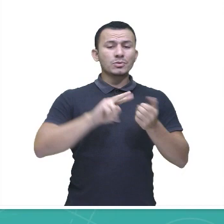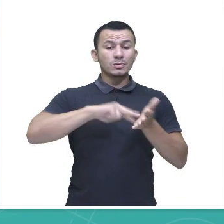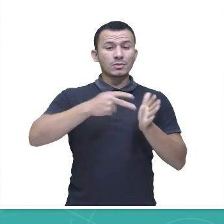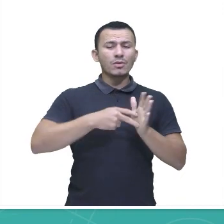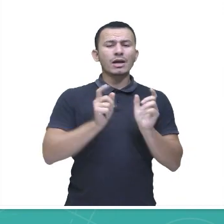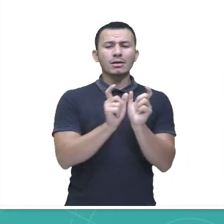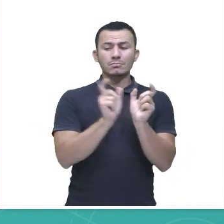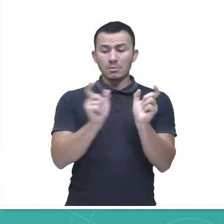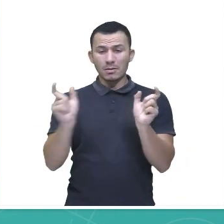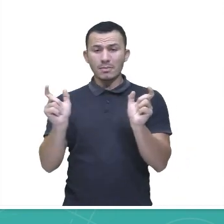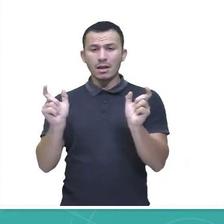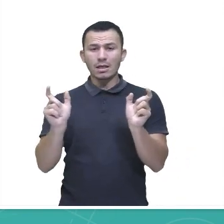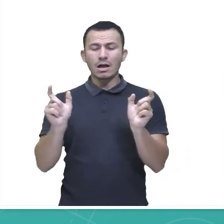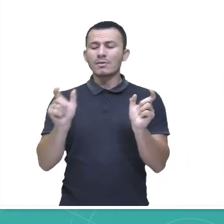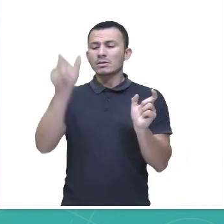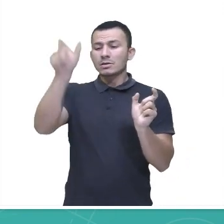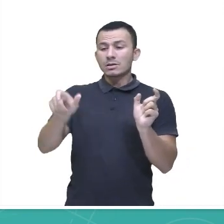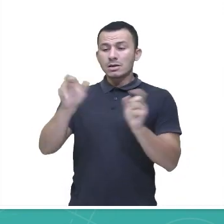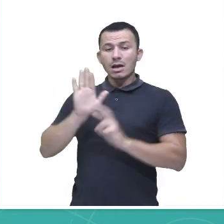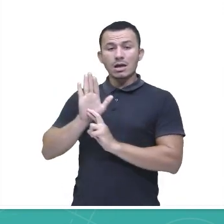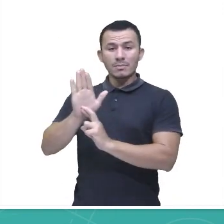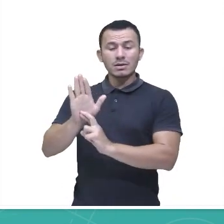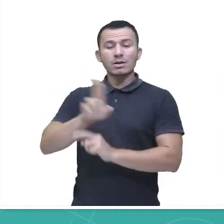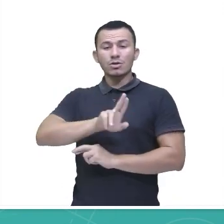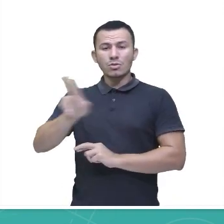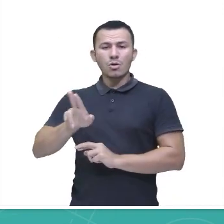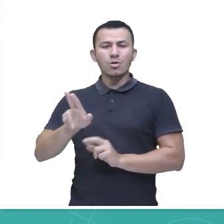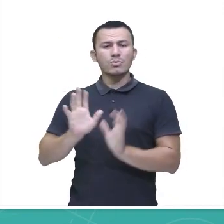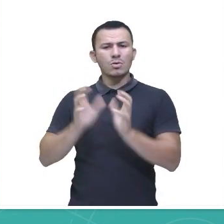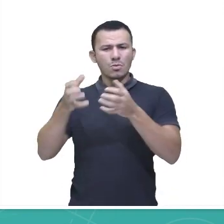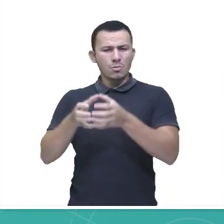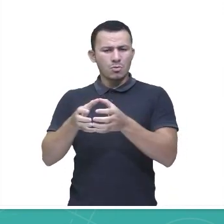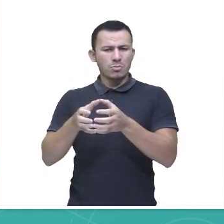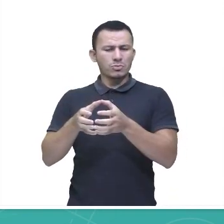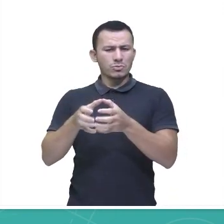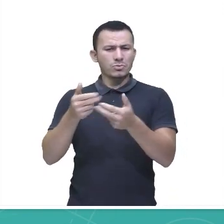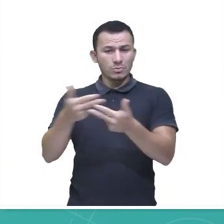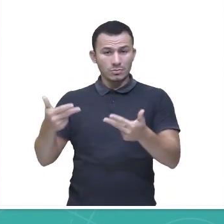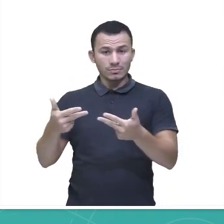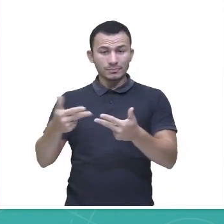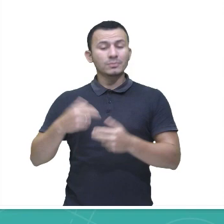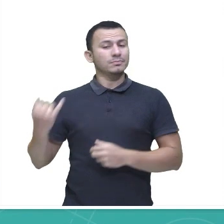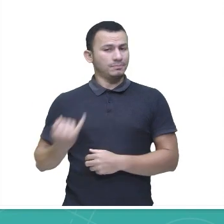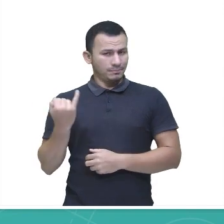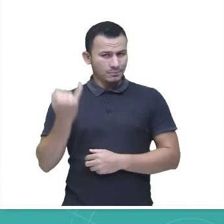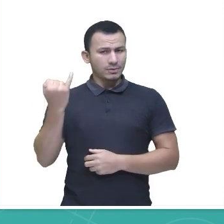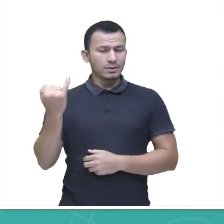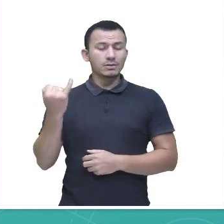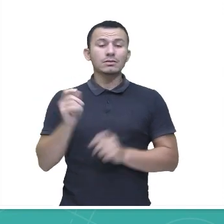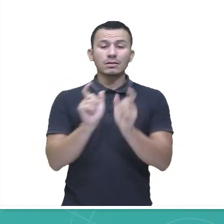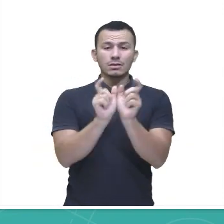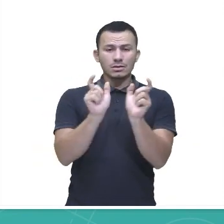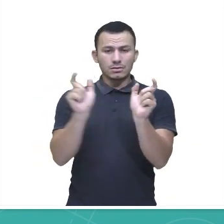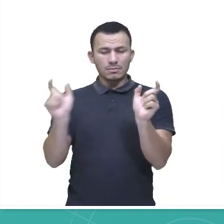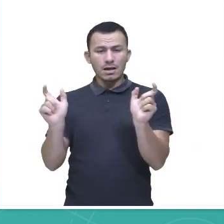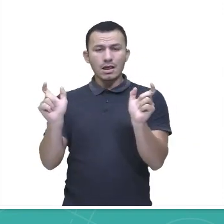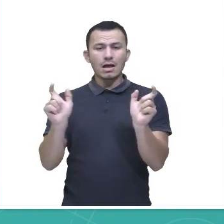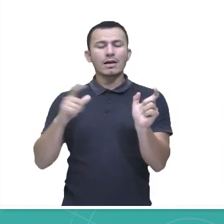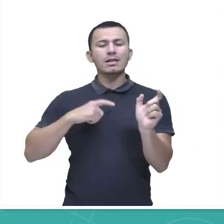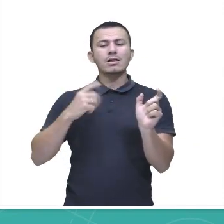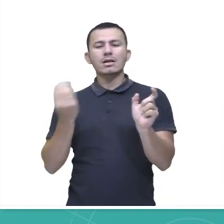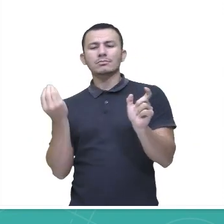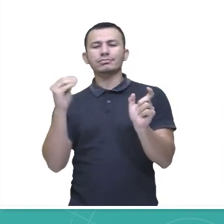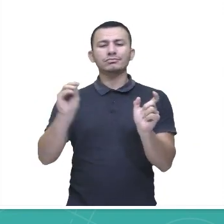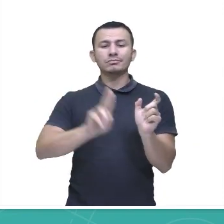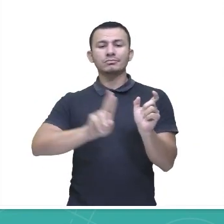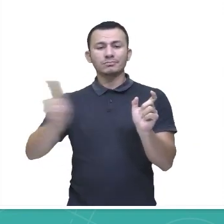dão nome aos seres. Então, isso é muito importante. São as palavras que dão nomes